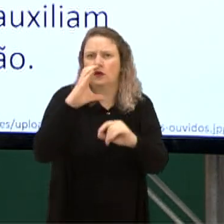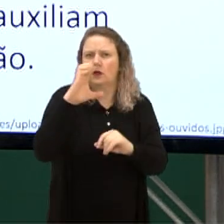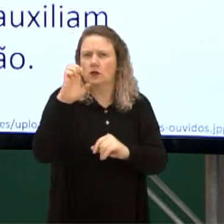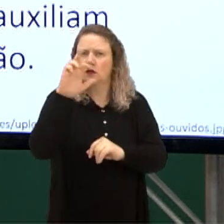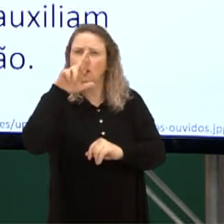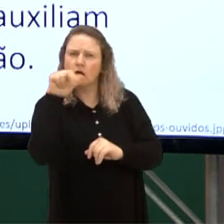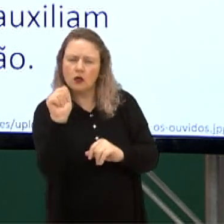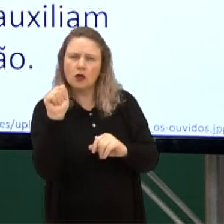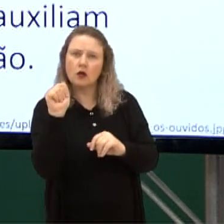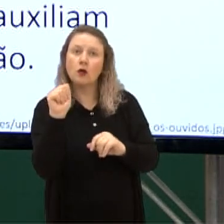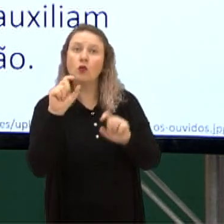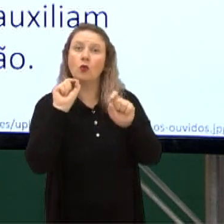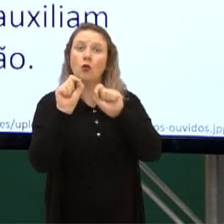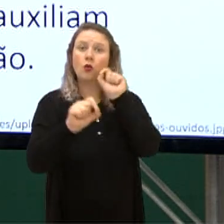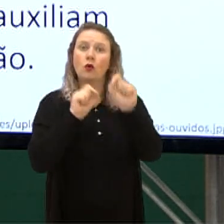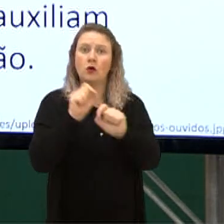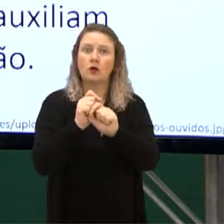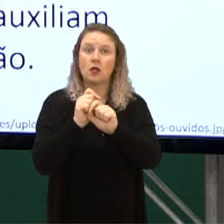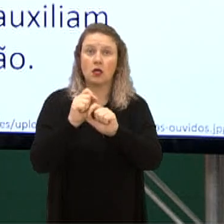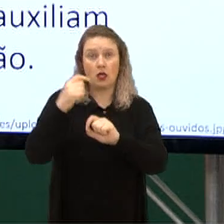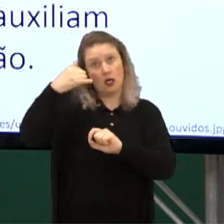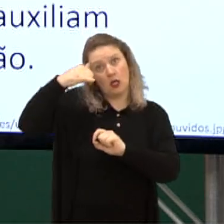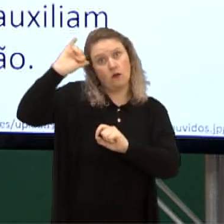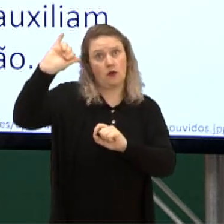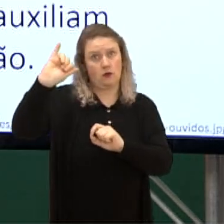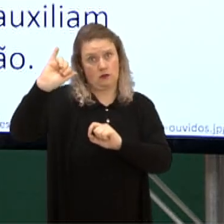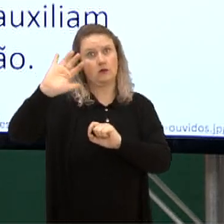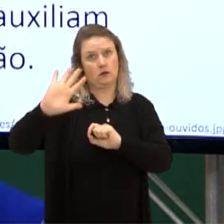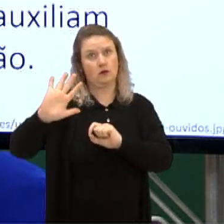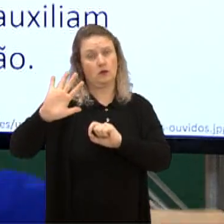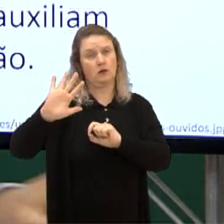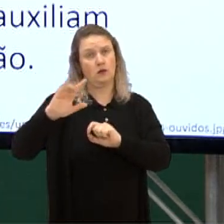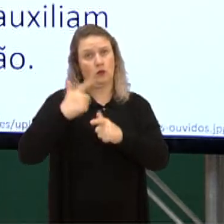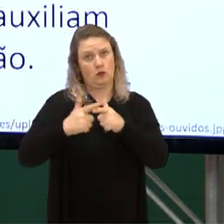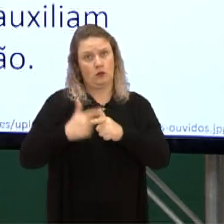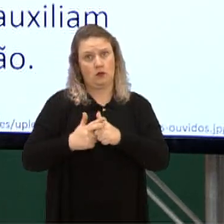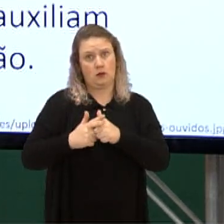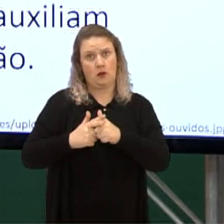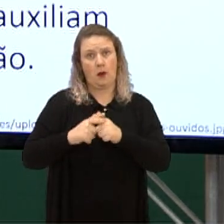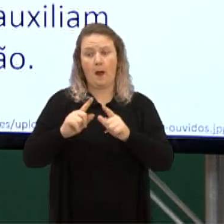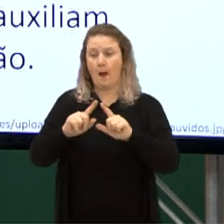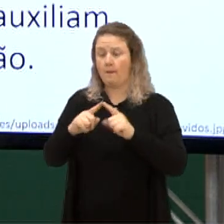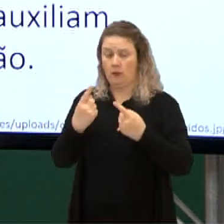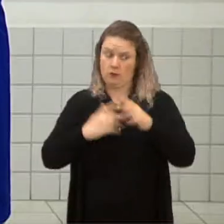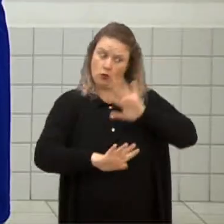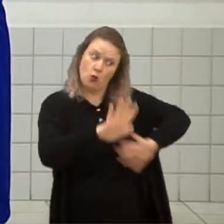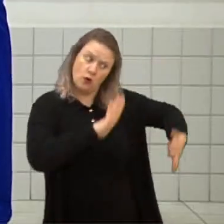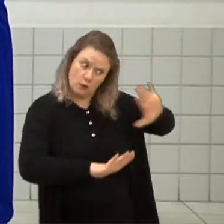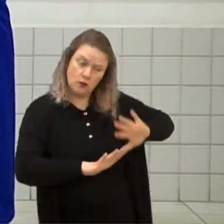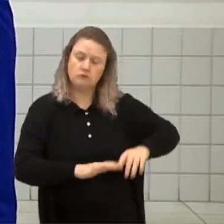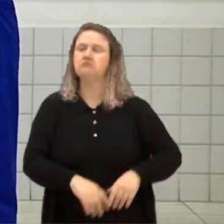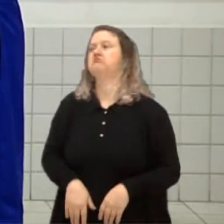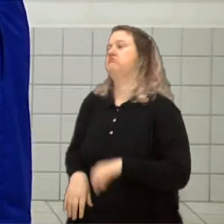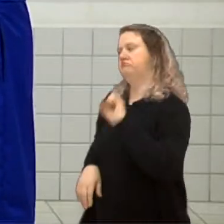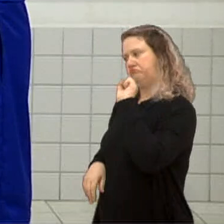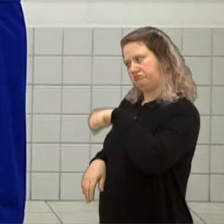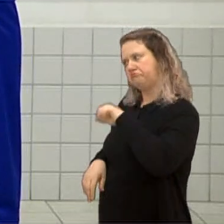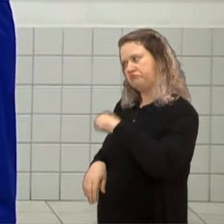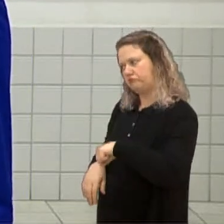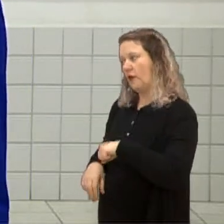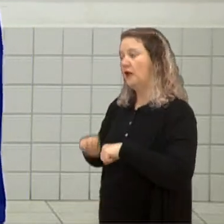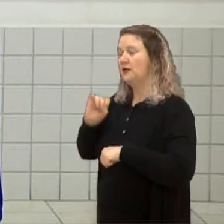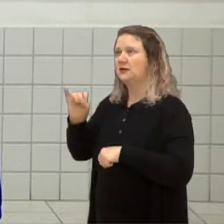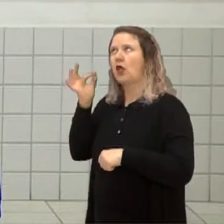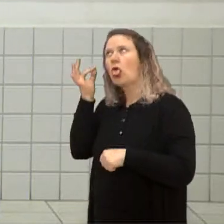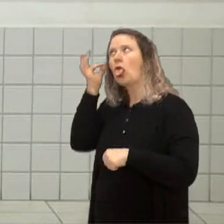essas estruturas e a gente pode retirar com facilidade. Só que a gente tem que tomar cuidado, né, Fran? Sim, porque se colocar qualquer coisa dentro